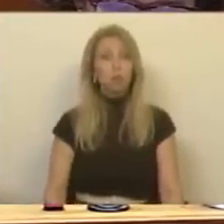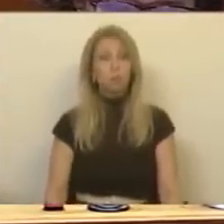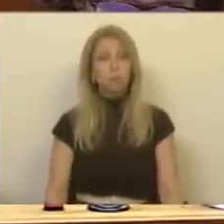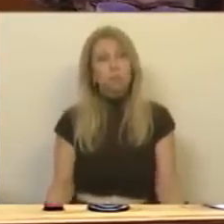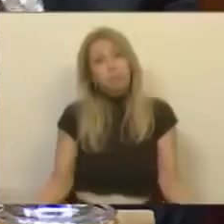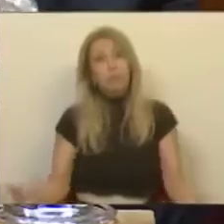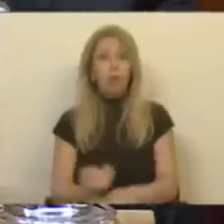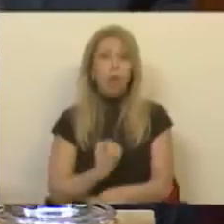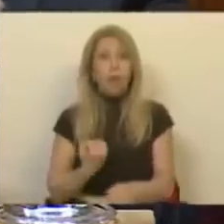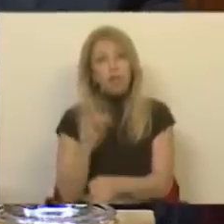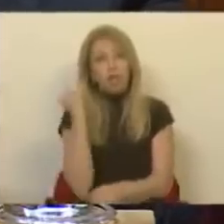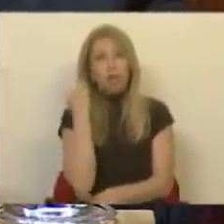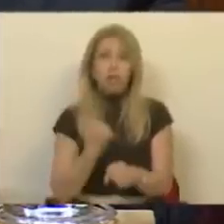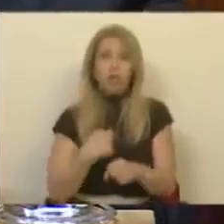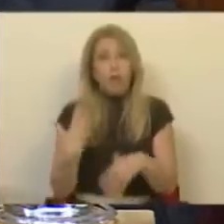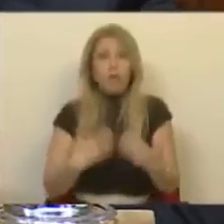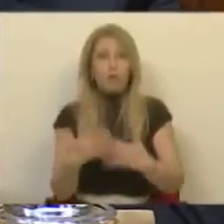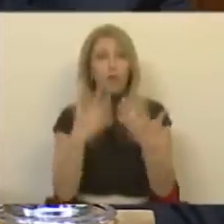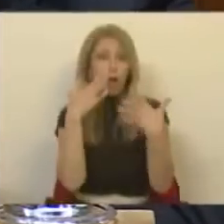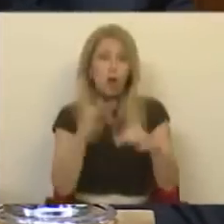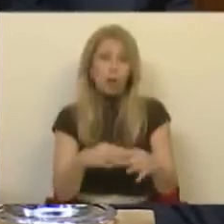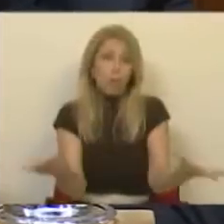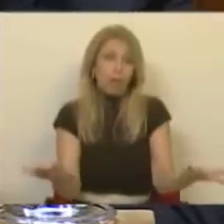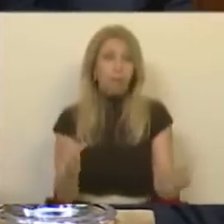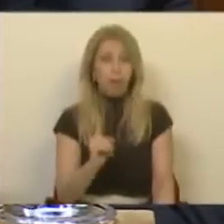funcionários normalmente Muito obrigado senhor